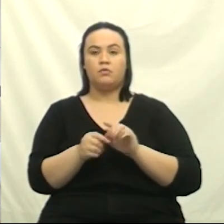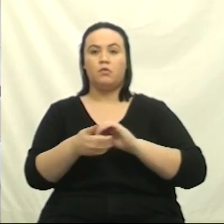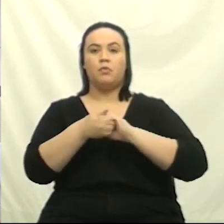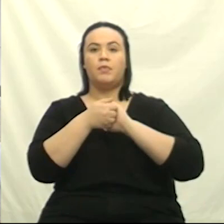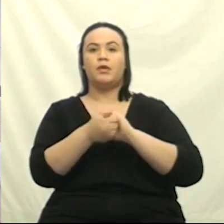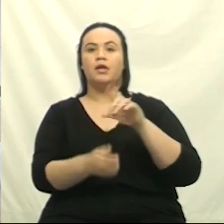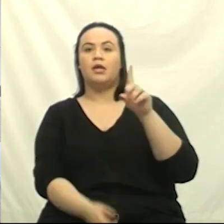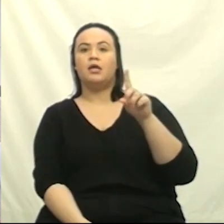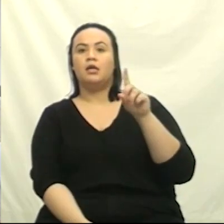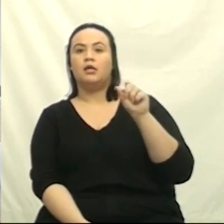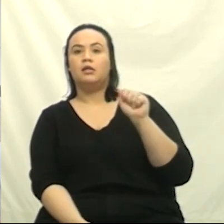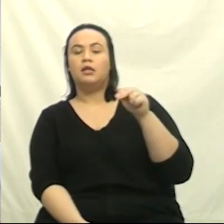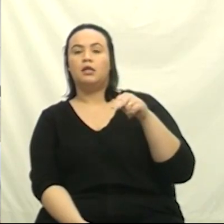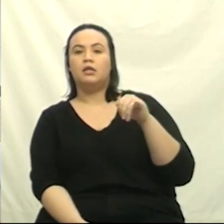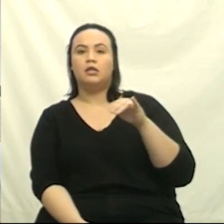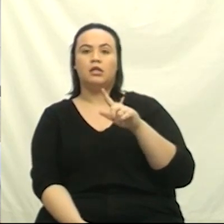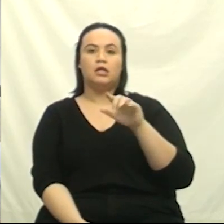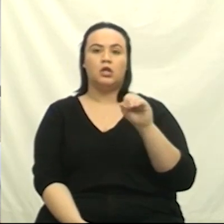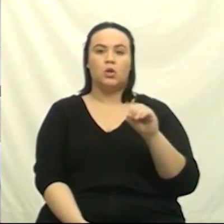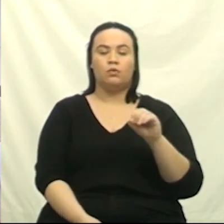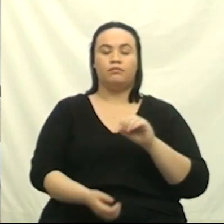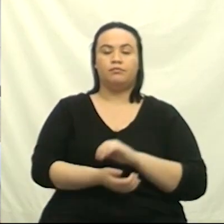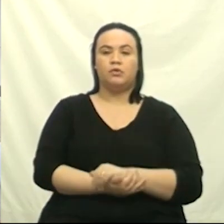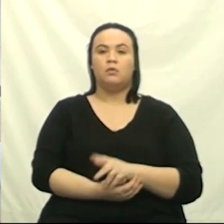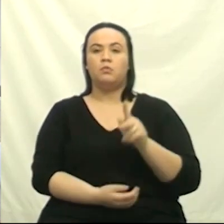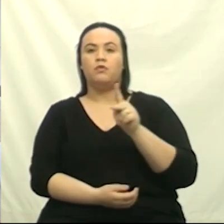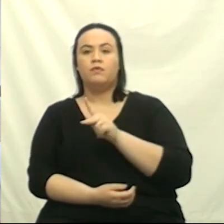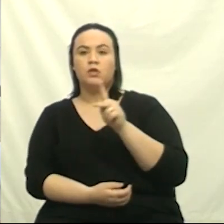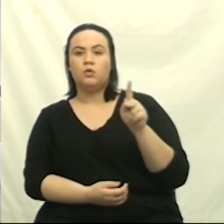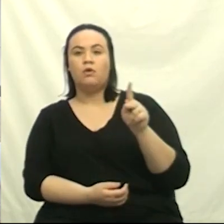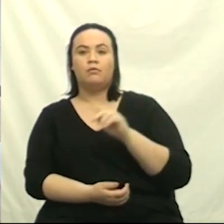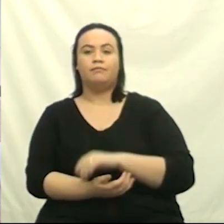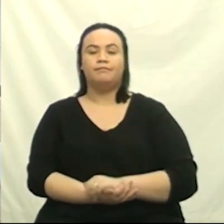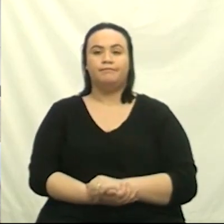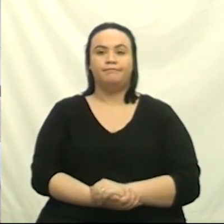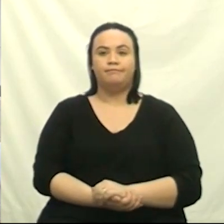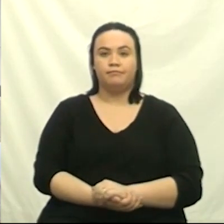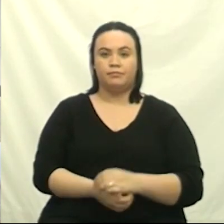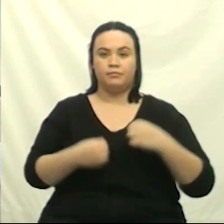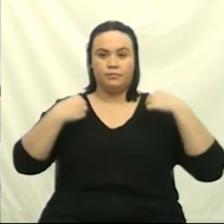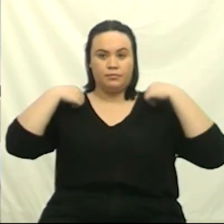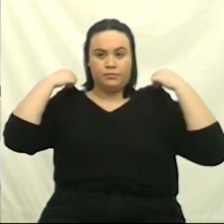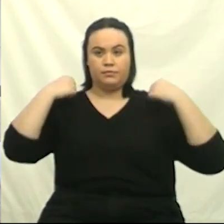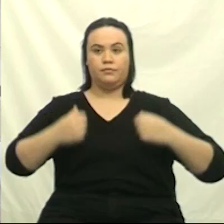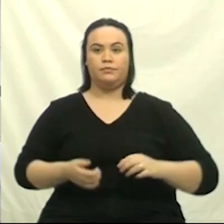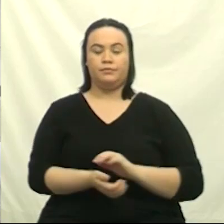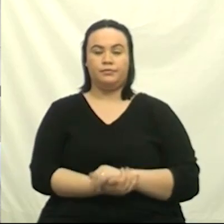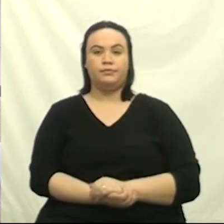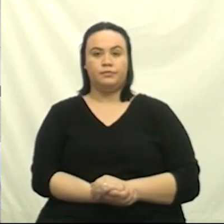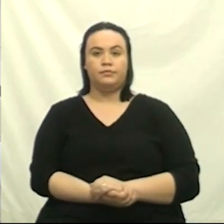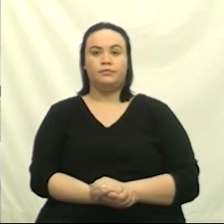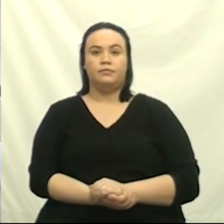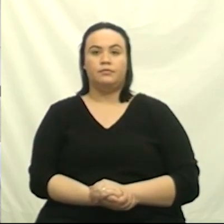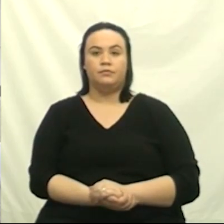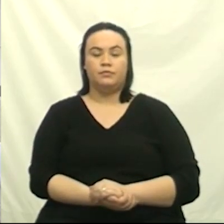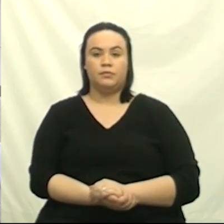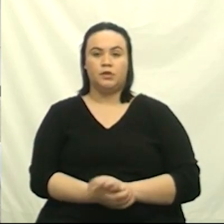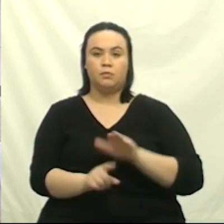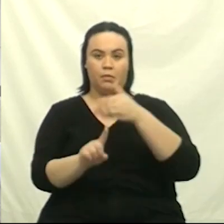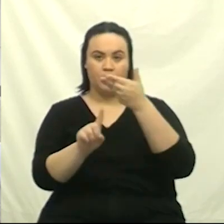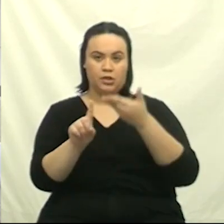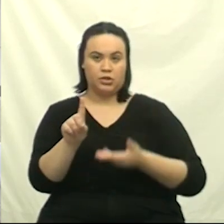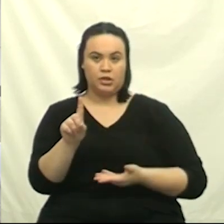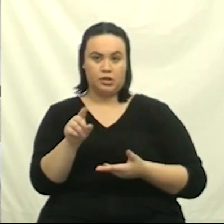que está ali que foi a Juscelia professora senhor presidente que me deu um toque lá para a gente homenagear essa